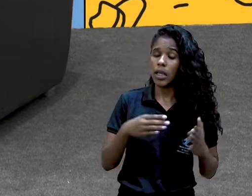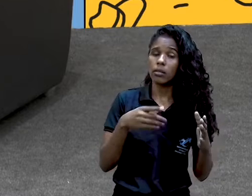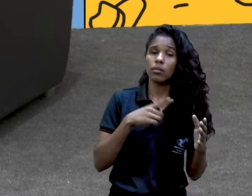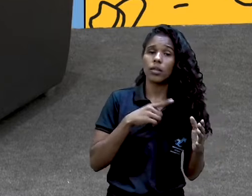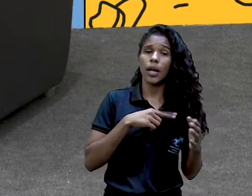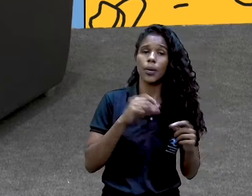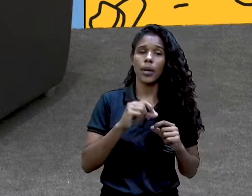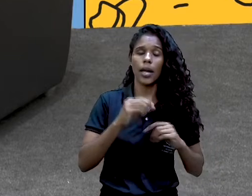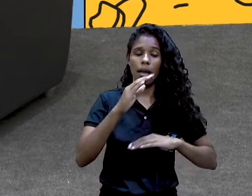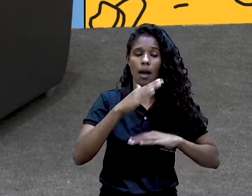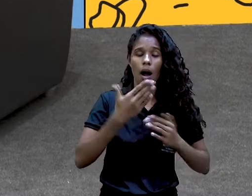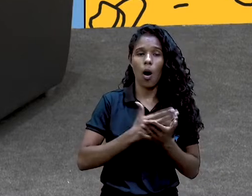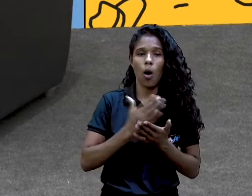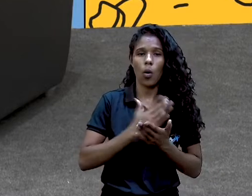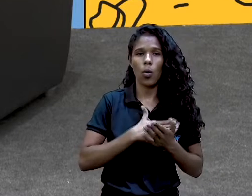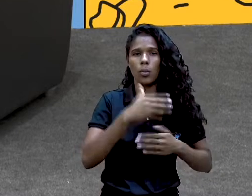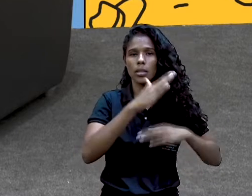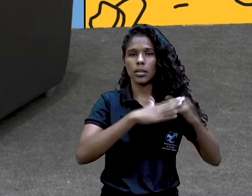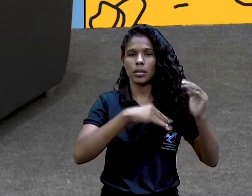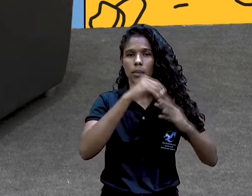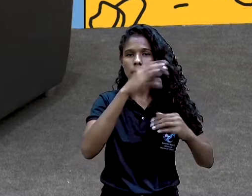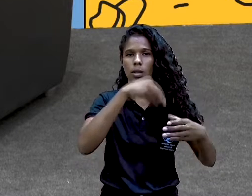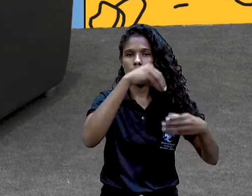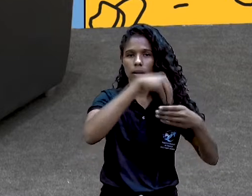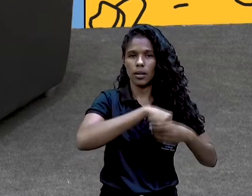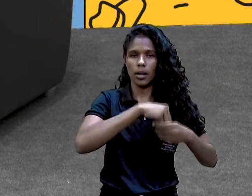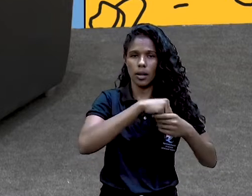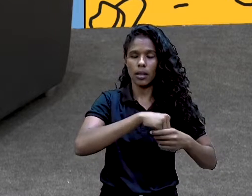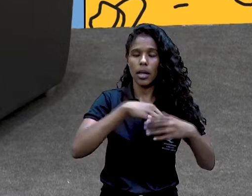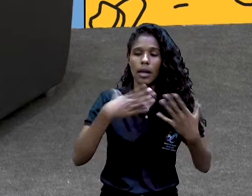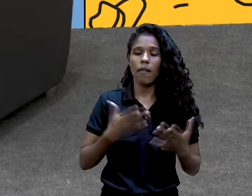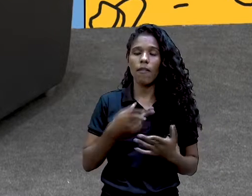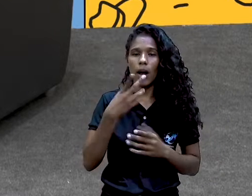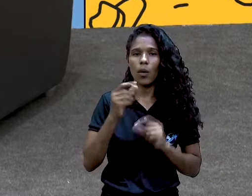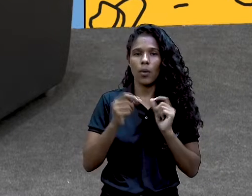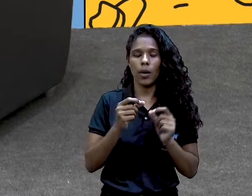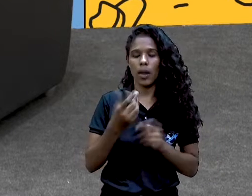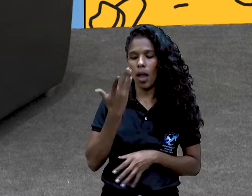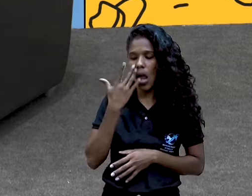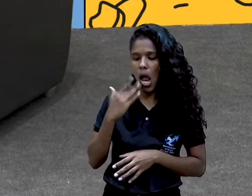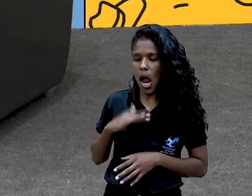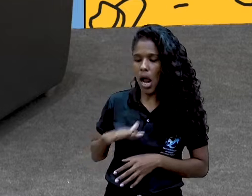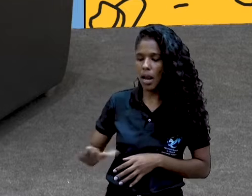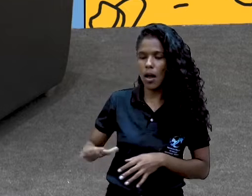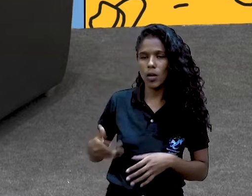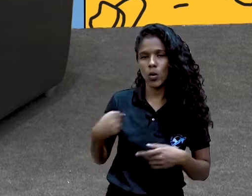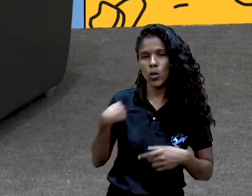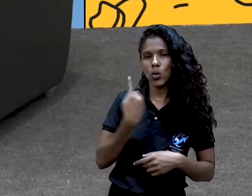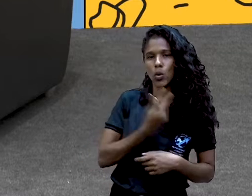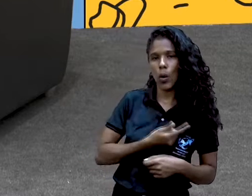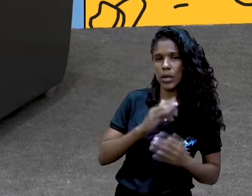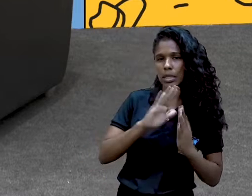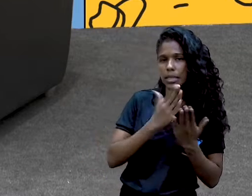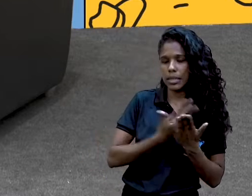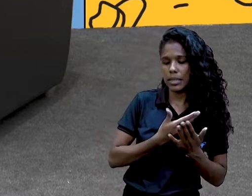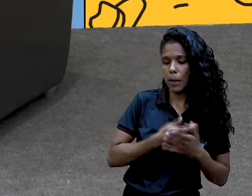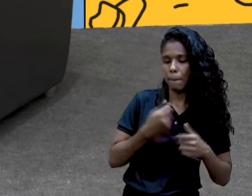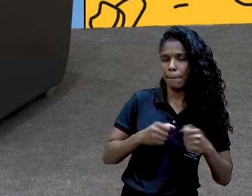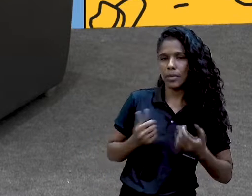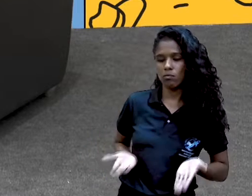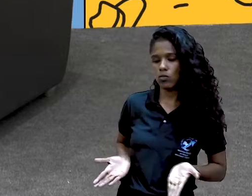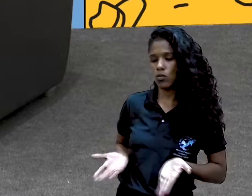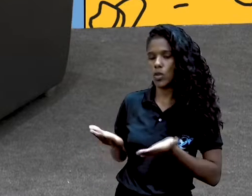ao desenvolvimento do pensamento científico, criativo e crítico. Quando eu falo